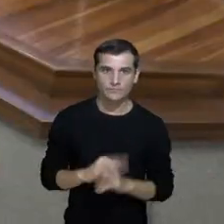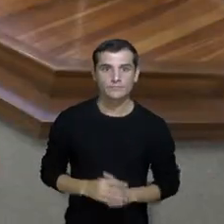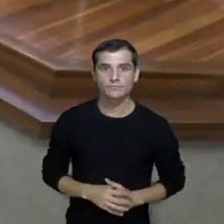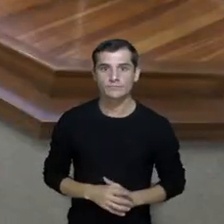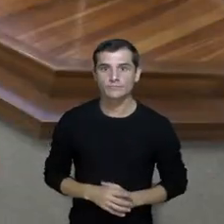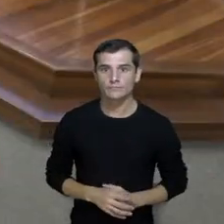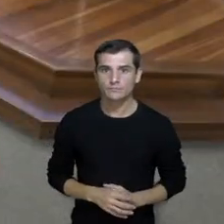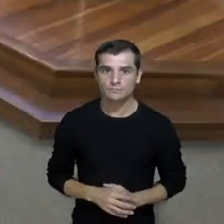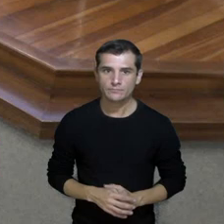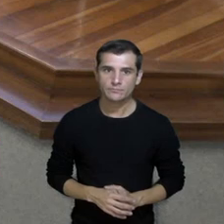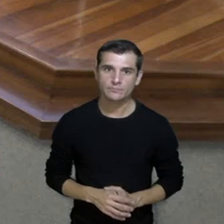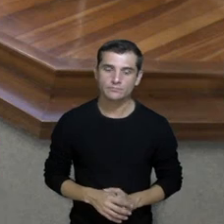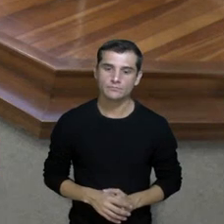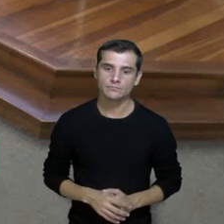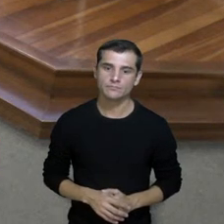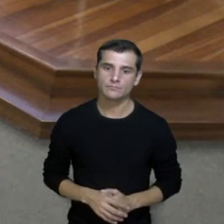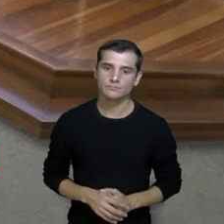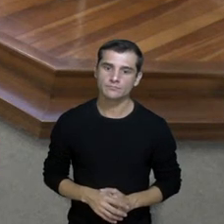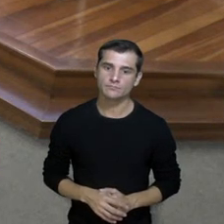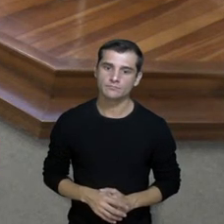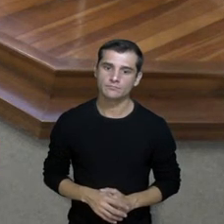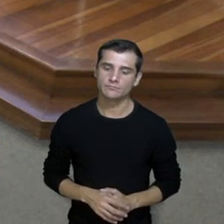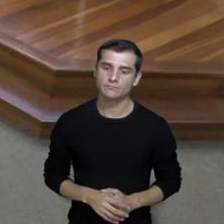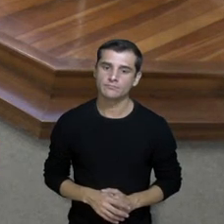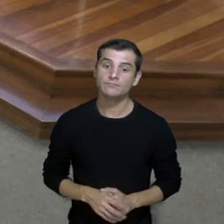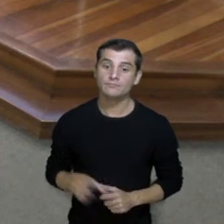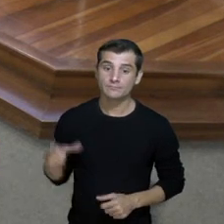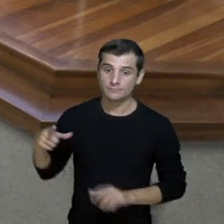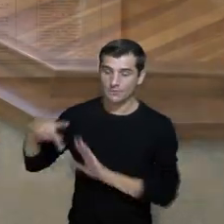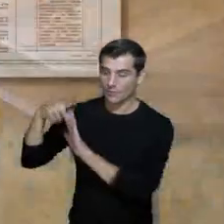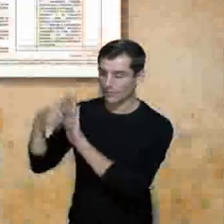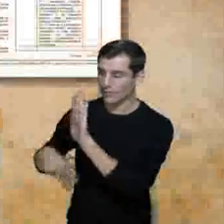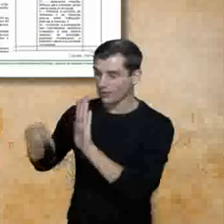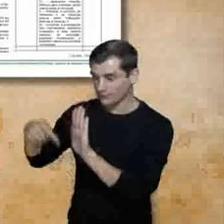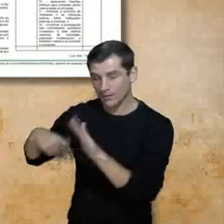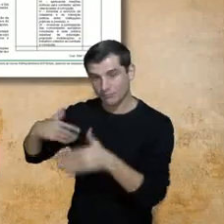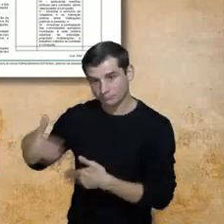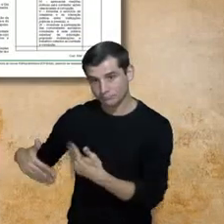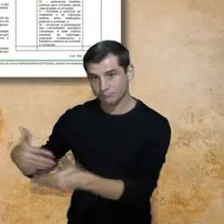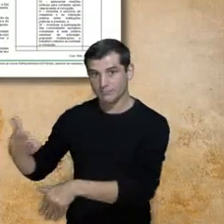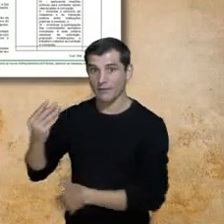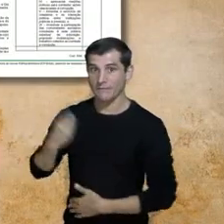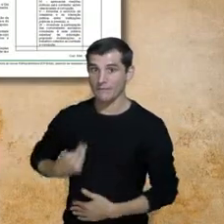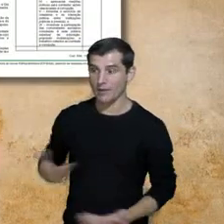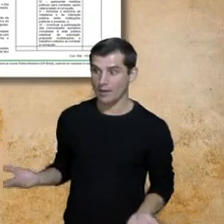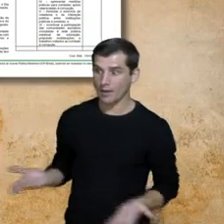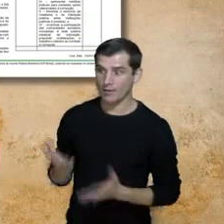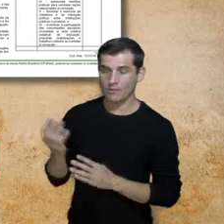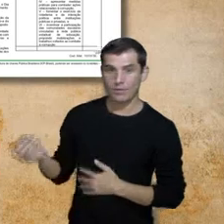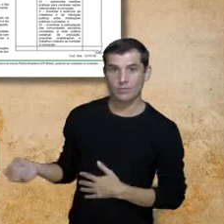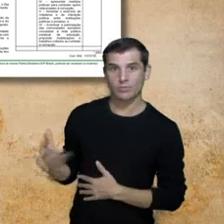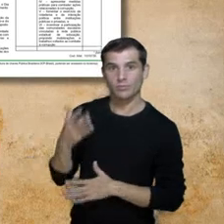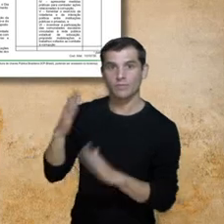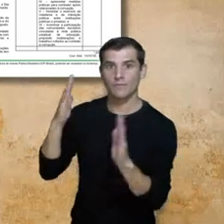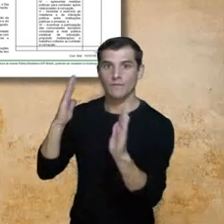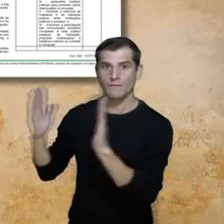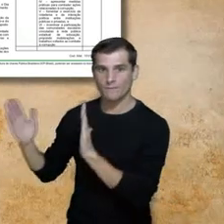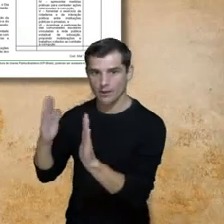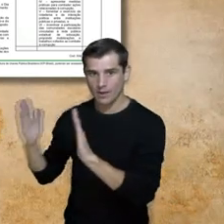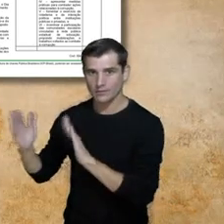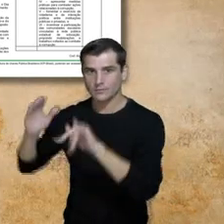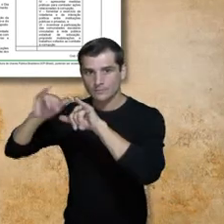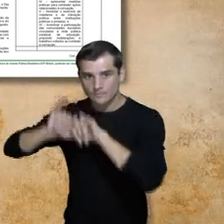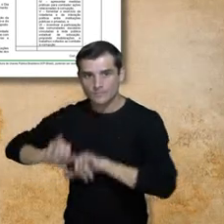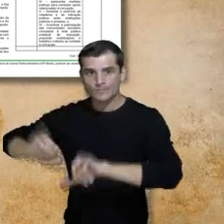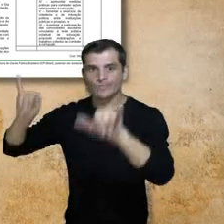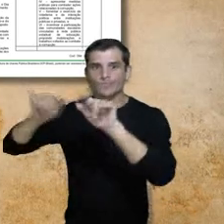eh Como disse o projeto andou projeto tá numa nova fase lançamos o projeto e